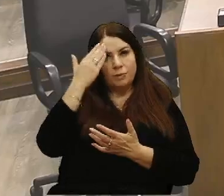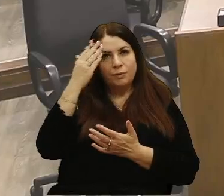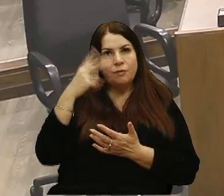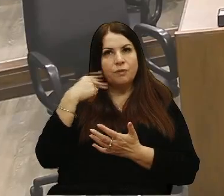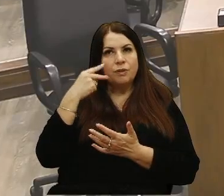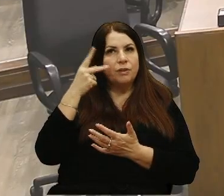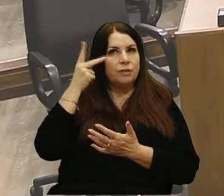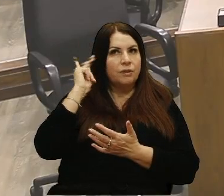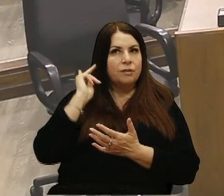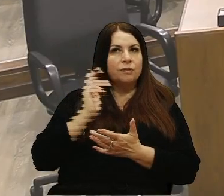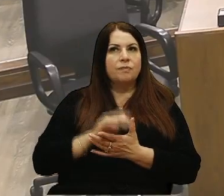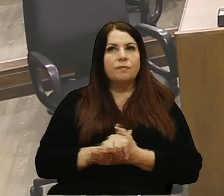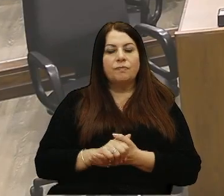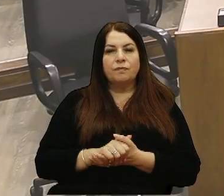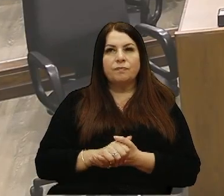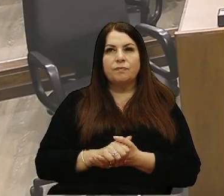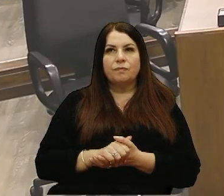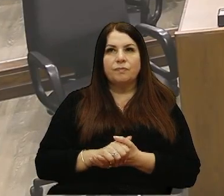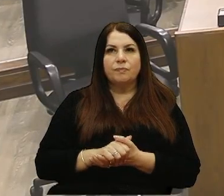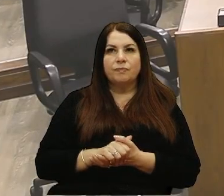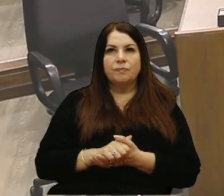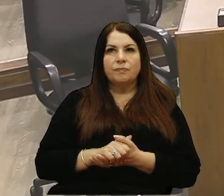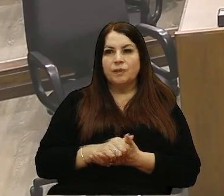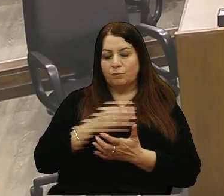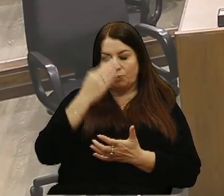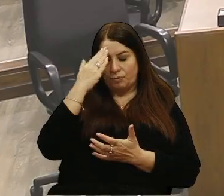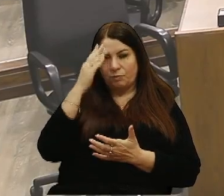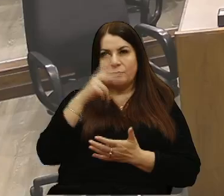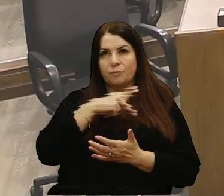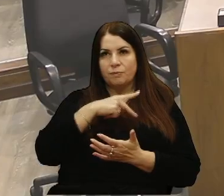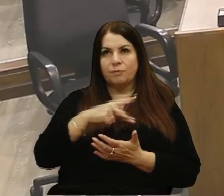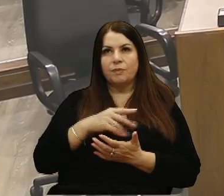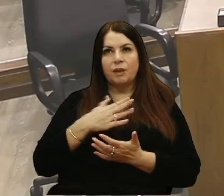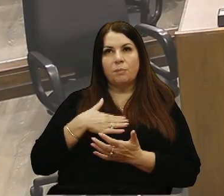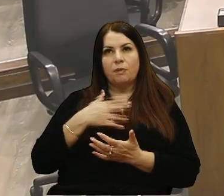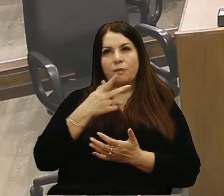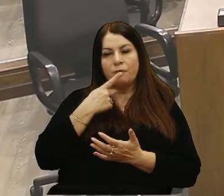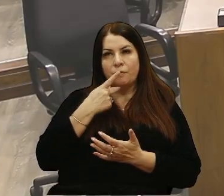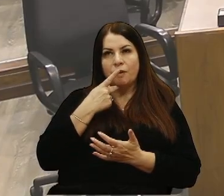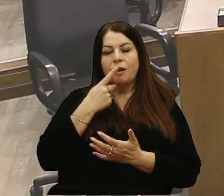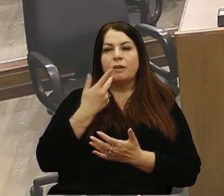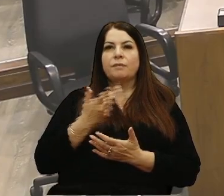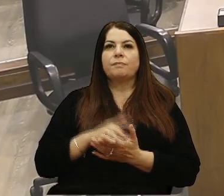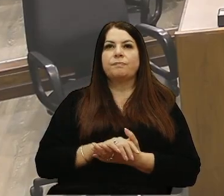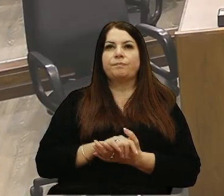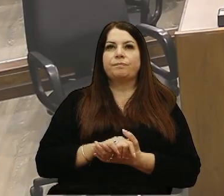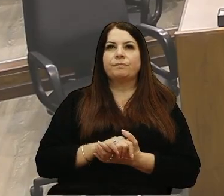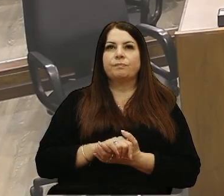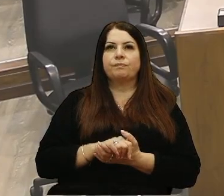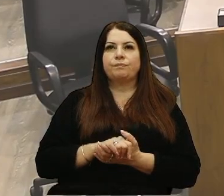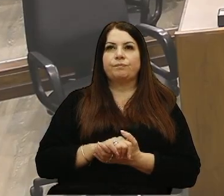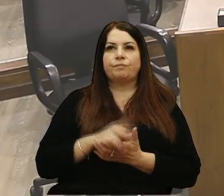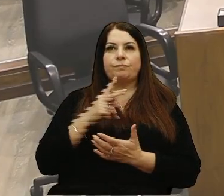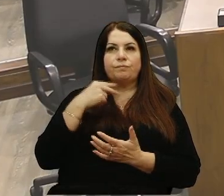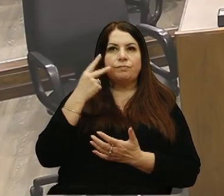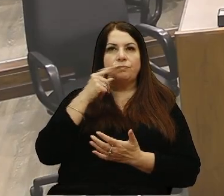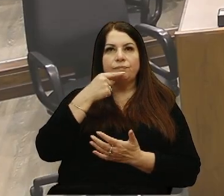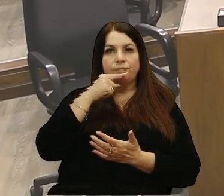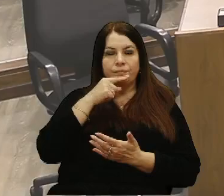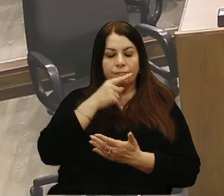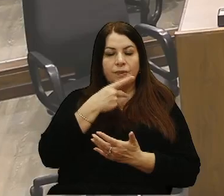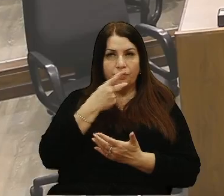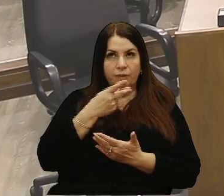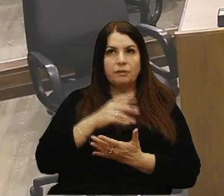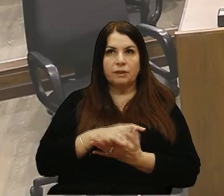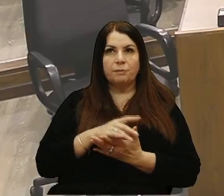vereador Iago Morandi. Obrigado, presidente. Aqui a minha fala vai no sentido, vereador Caleb, o senhor